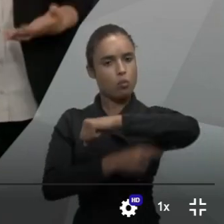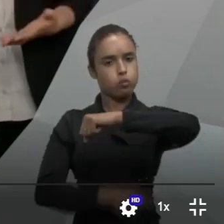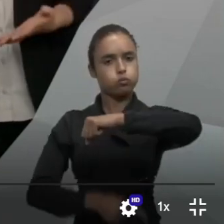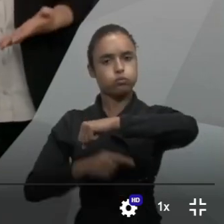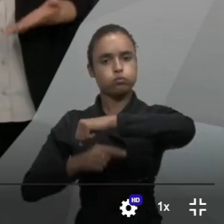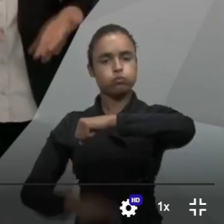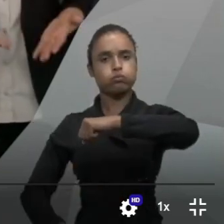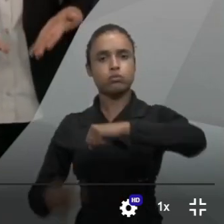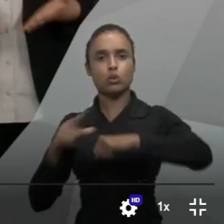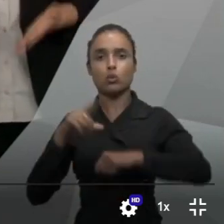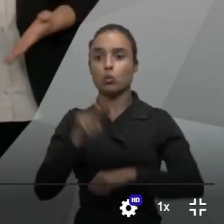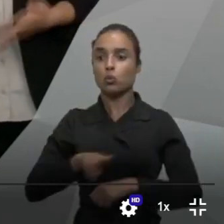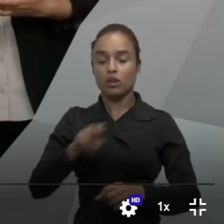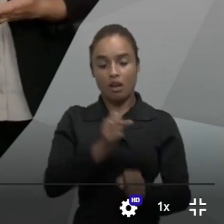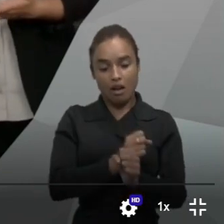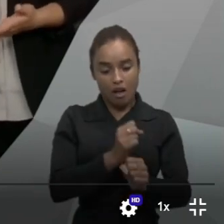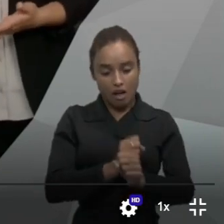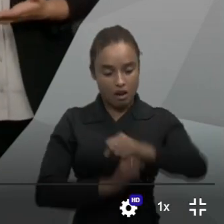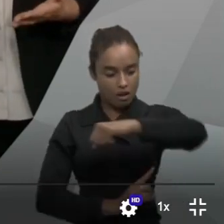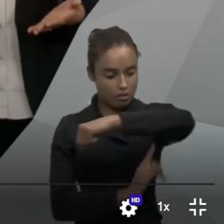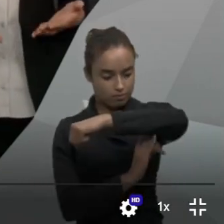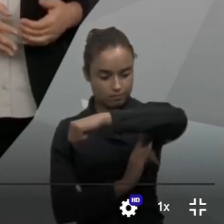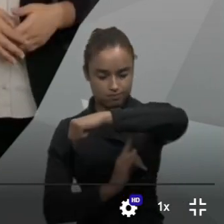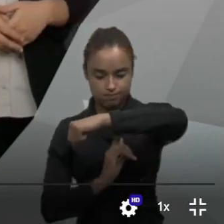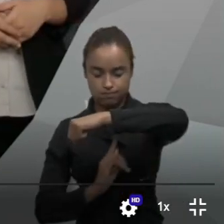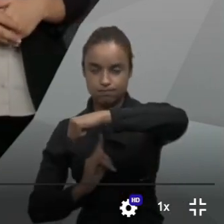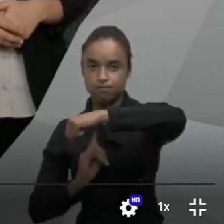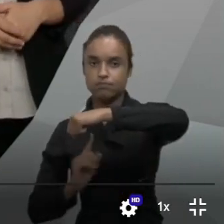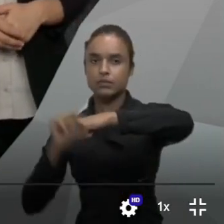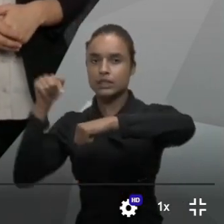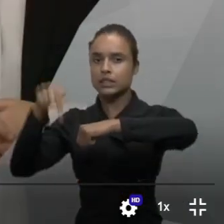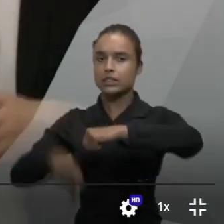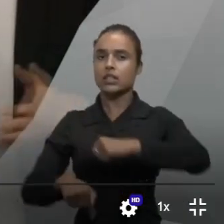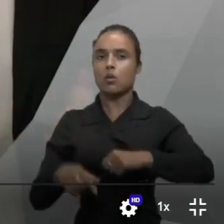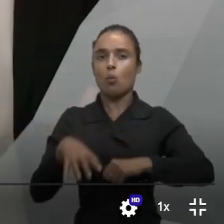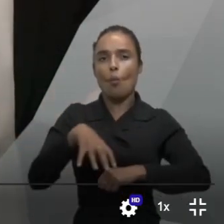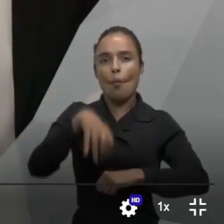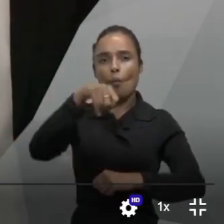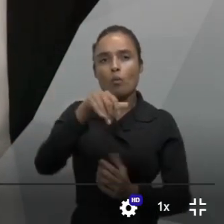porque contam com a ajuda de lajes absorvendo as tensões de compressão.